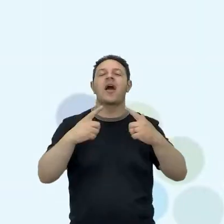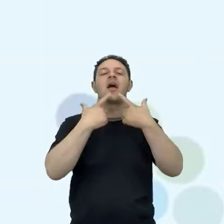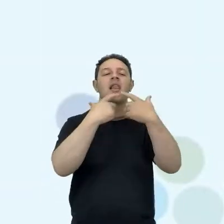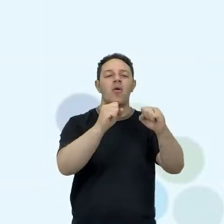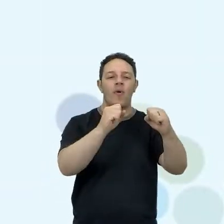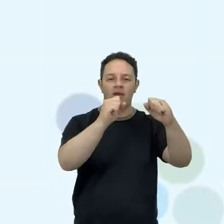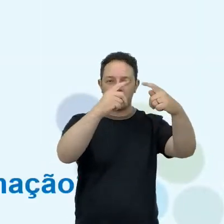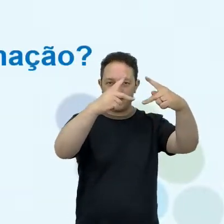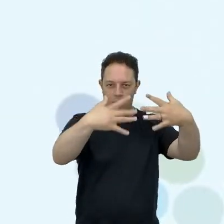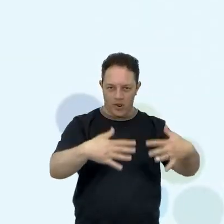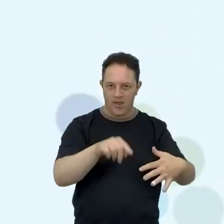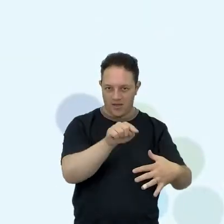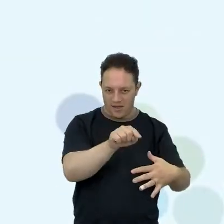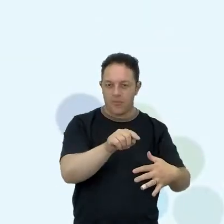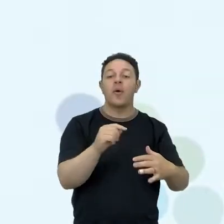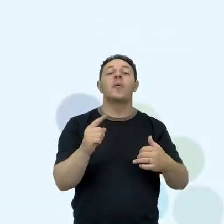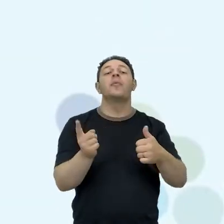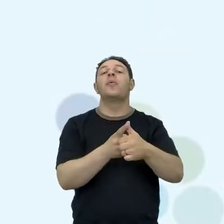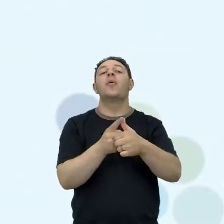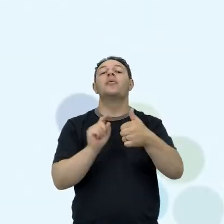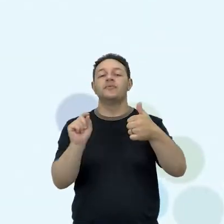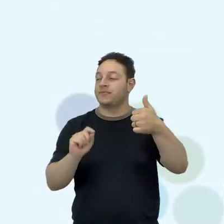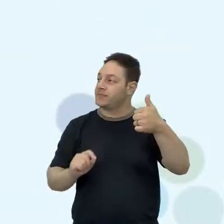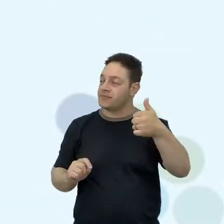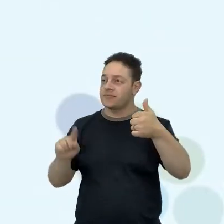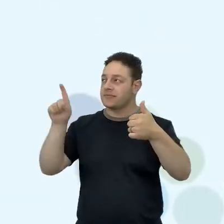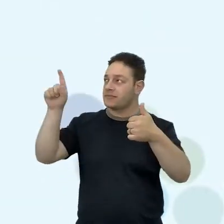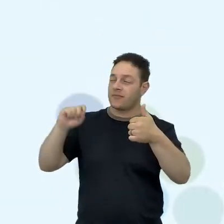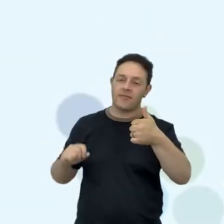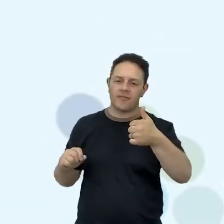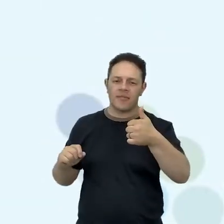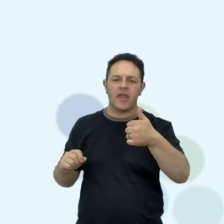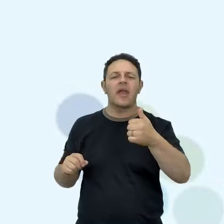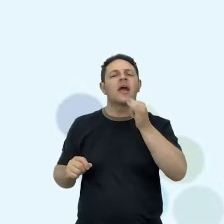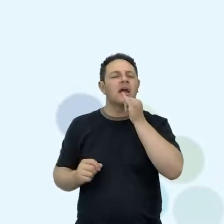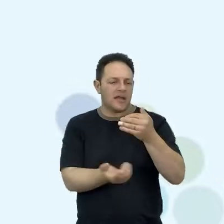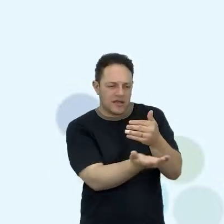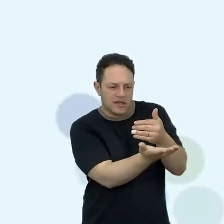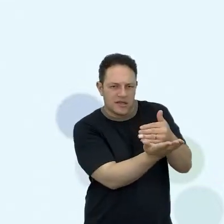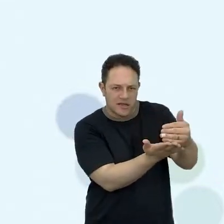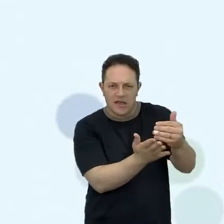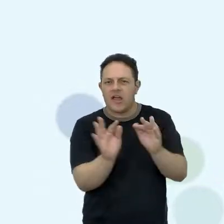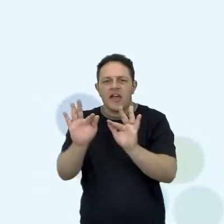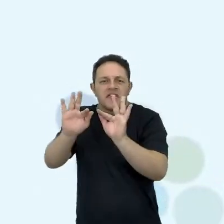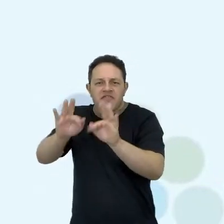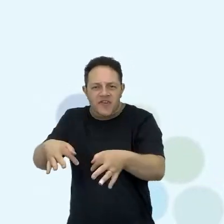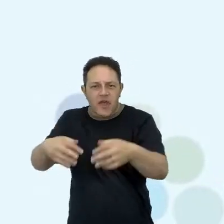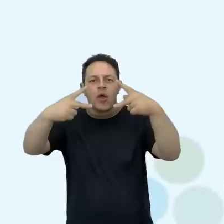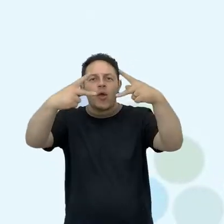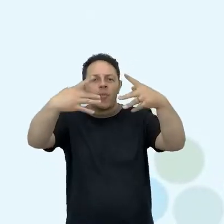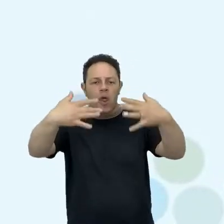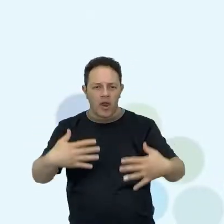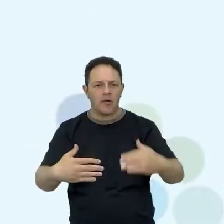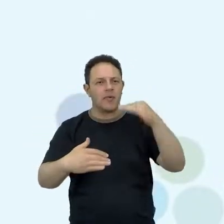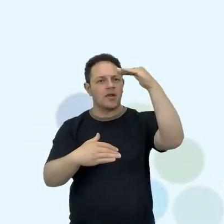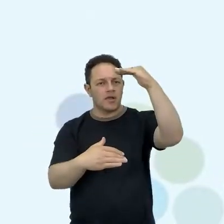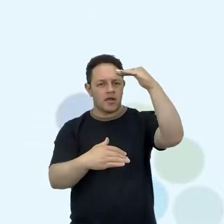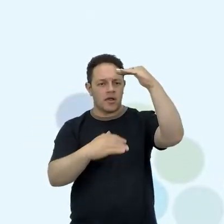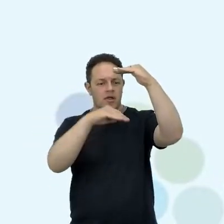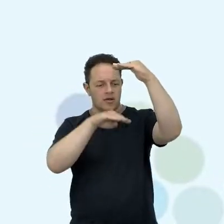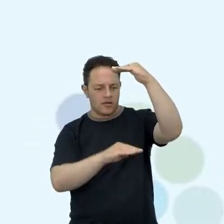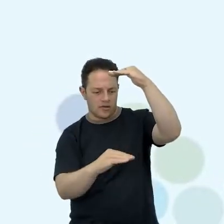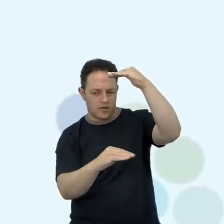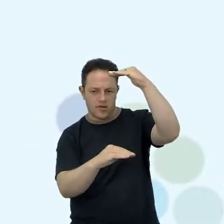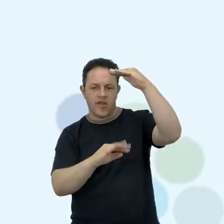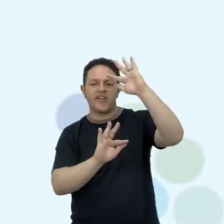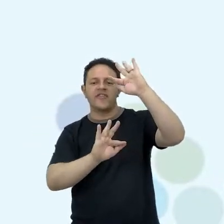são os pontos, né? Primeiro, como são descritos o início e o fim da programação. Tá, o que tem que ter no início, o que tem que ter no fim, pra Como é dizer